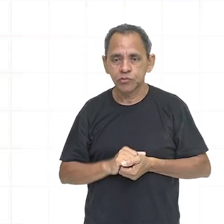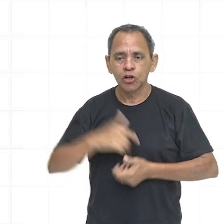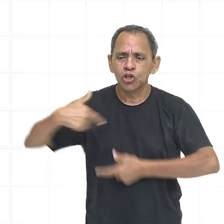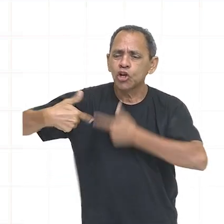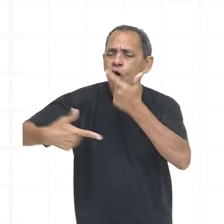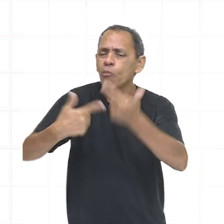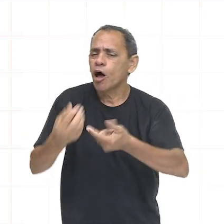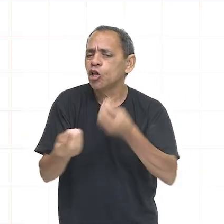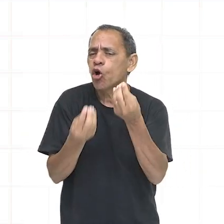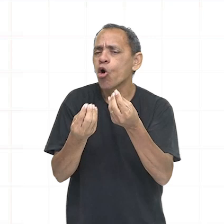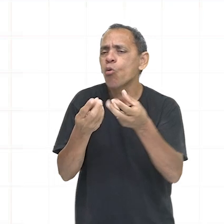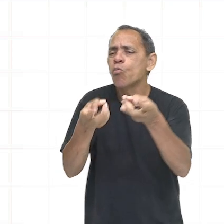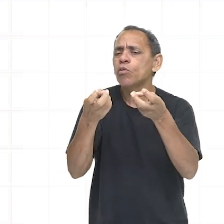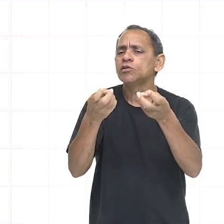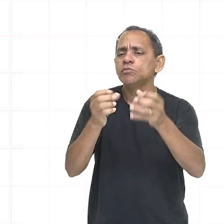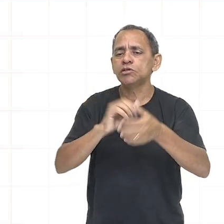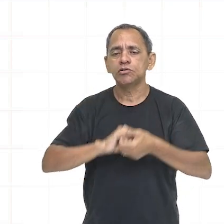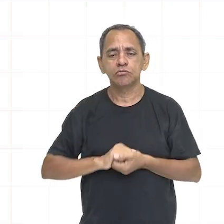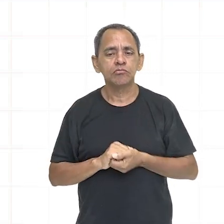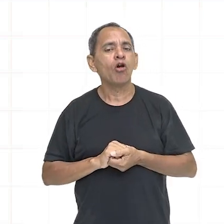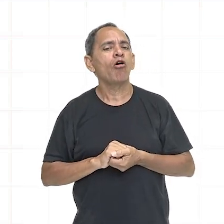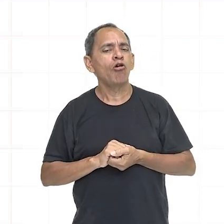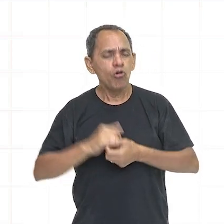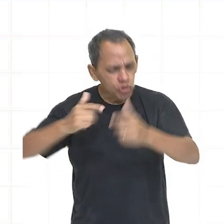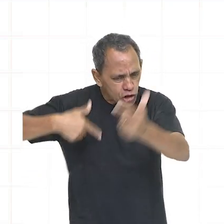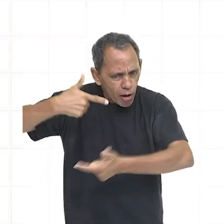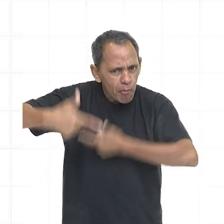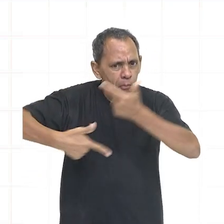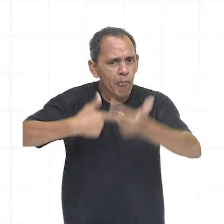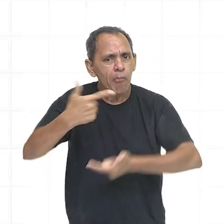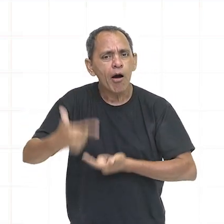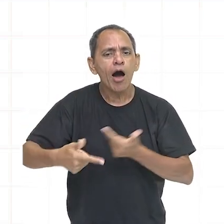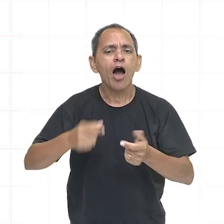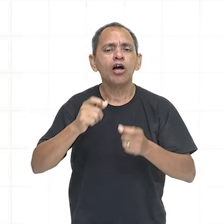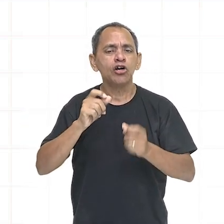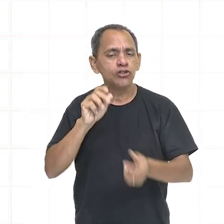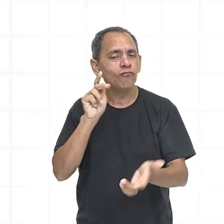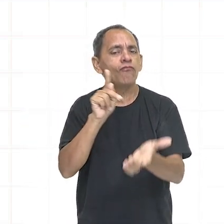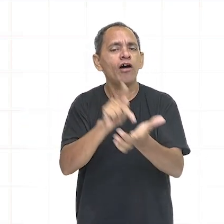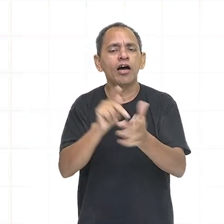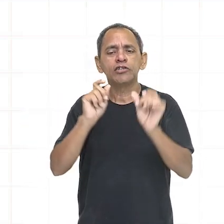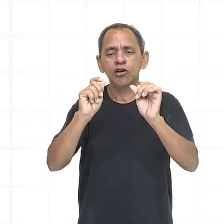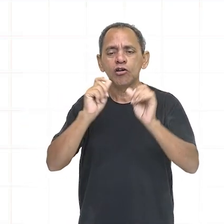o quê? Como uma forma de penitência, né? Porém, com a vinda